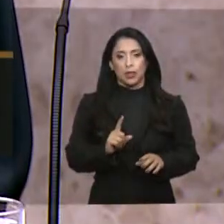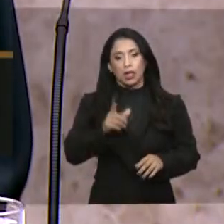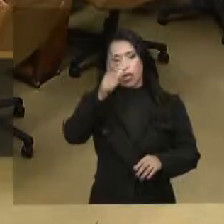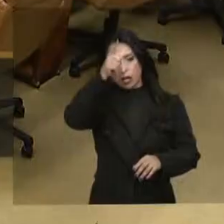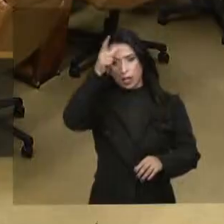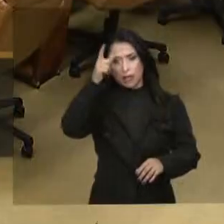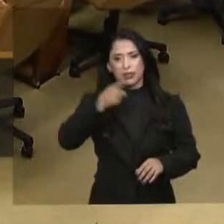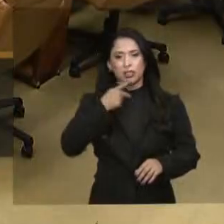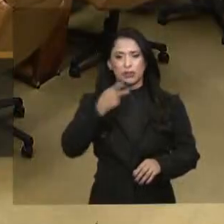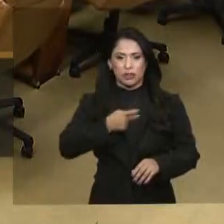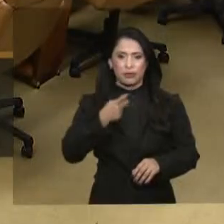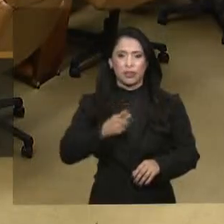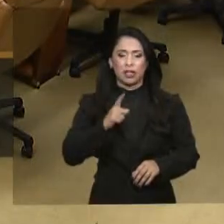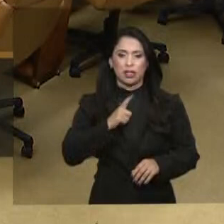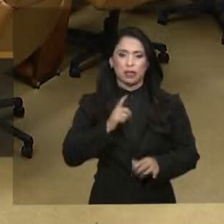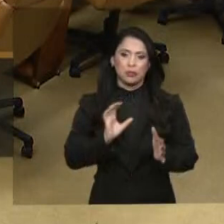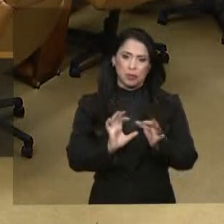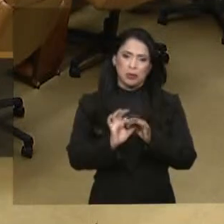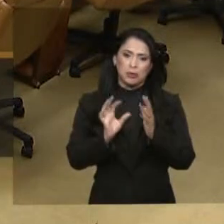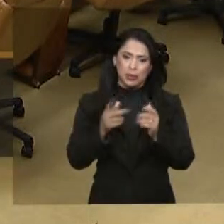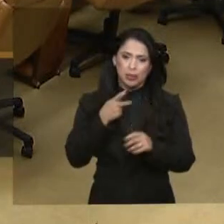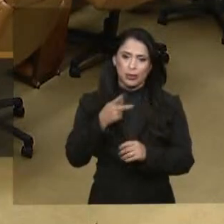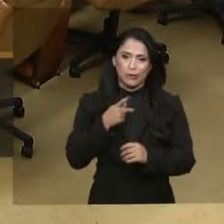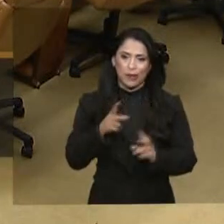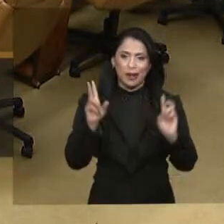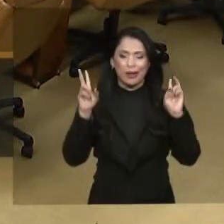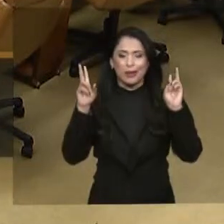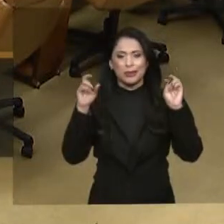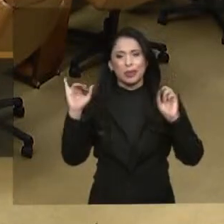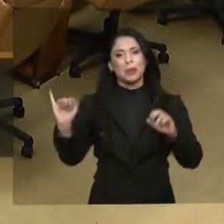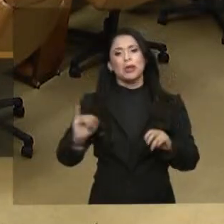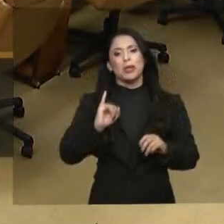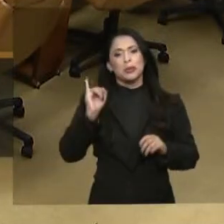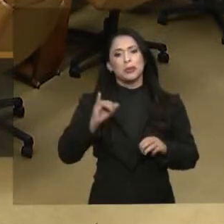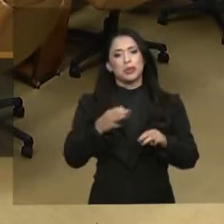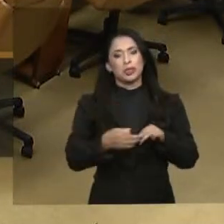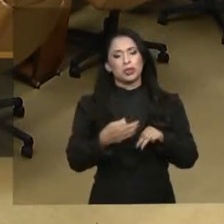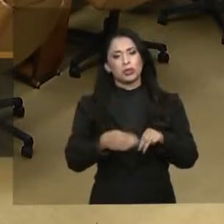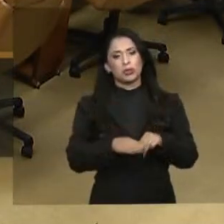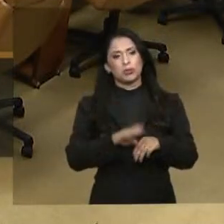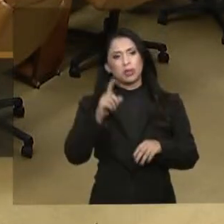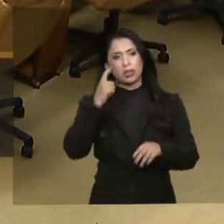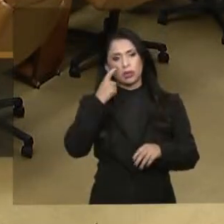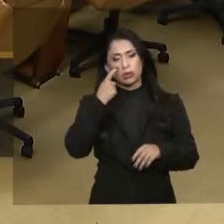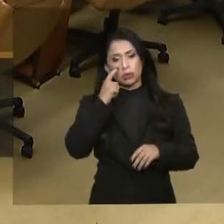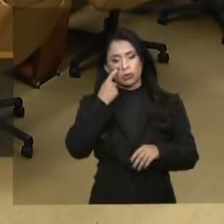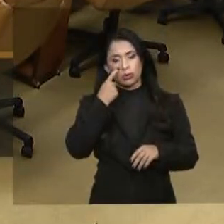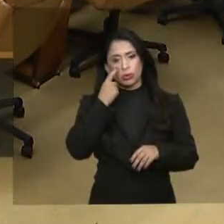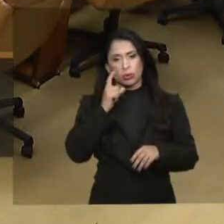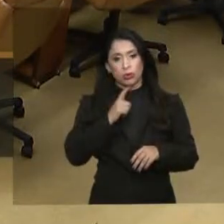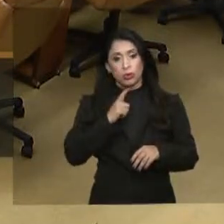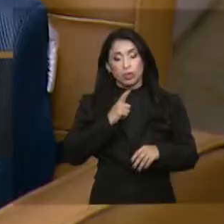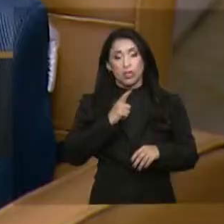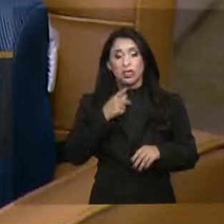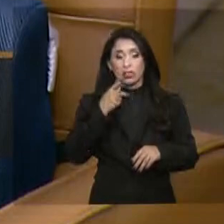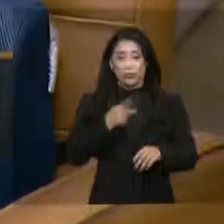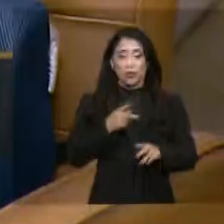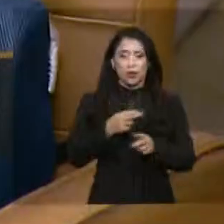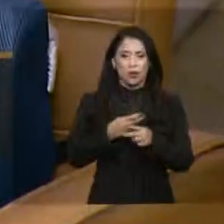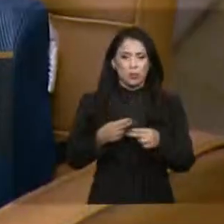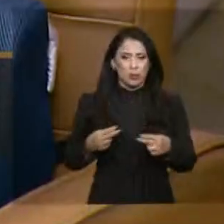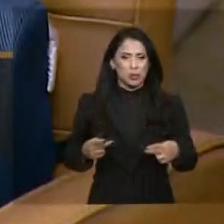esse tema me parece extremamente importante, palpitante. O eminente ministro Nunes Marques feriu um ponto que me